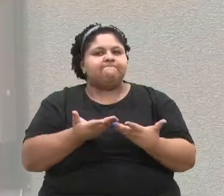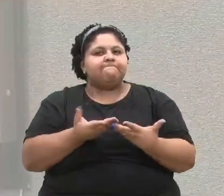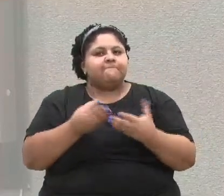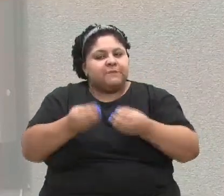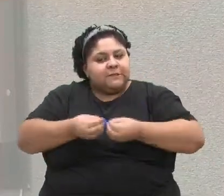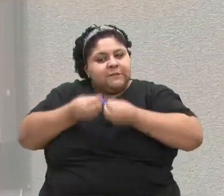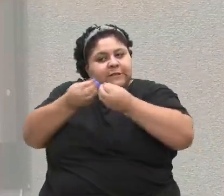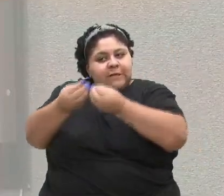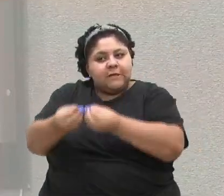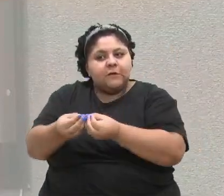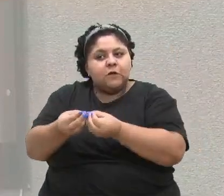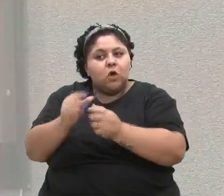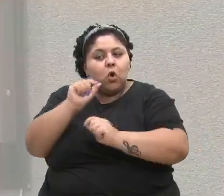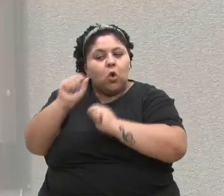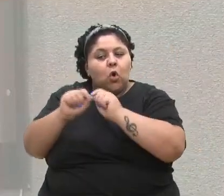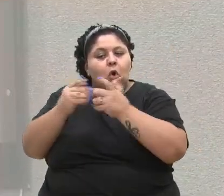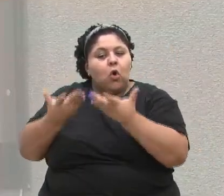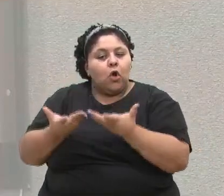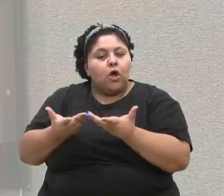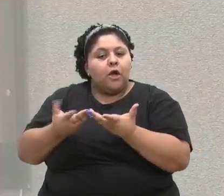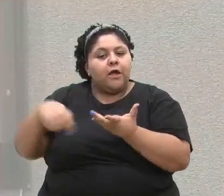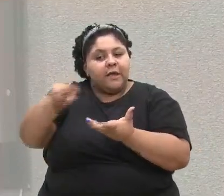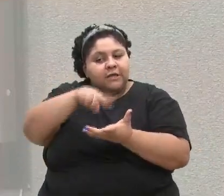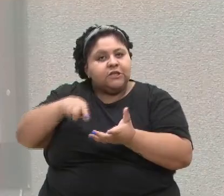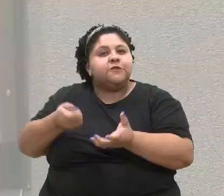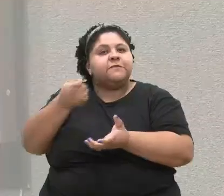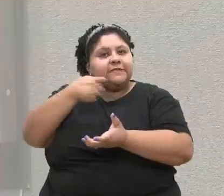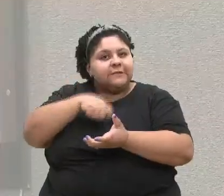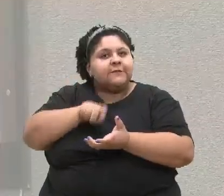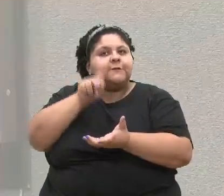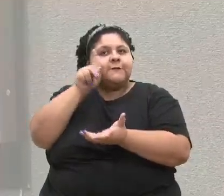entregam aquilo que a gente precisa, né?